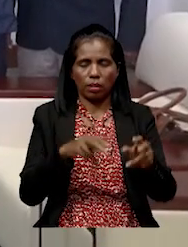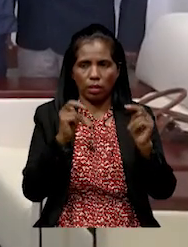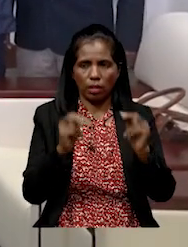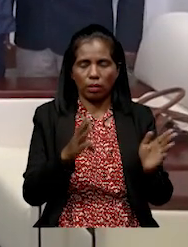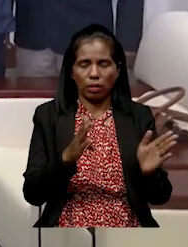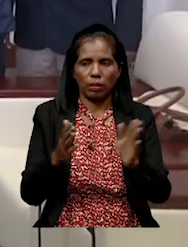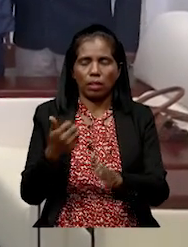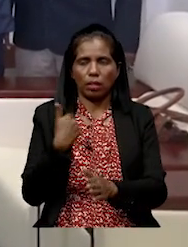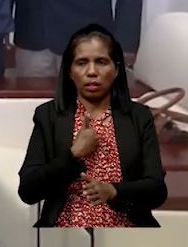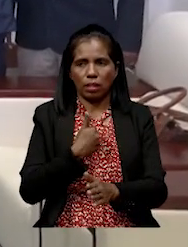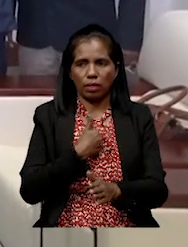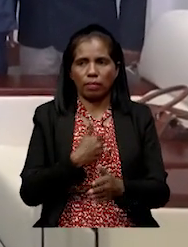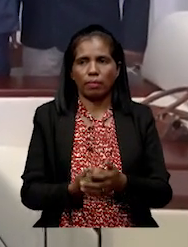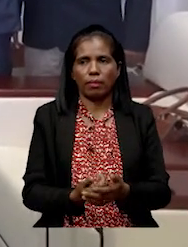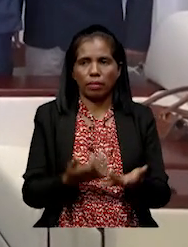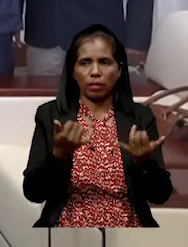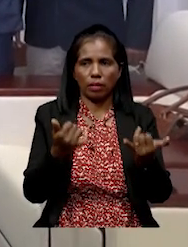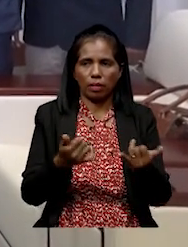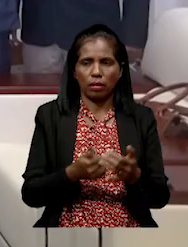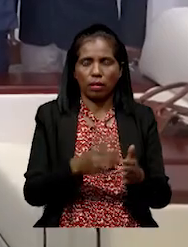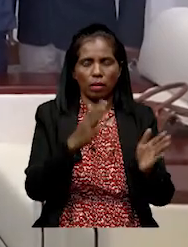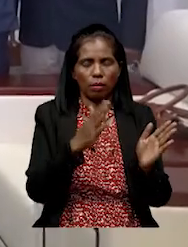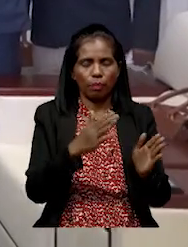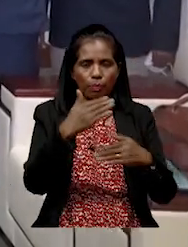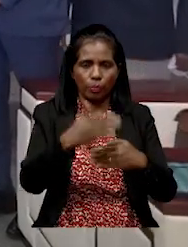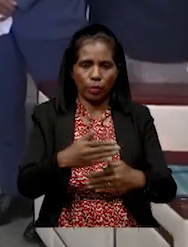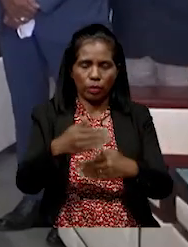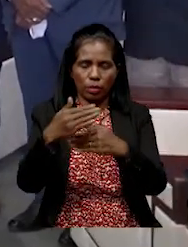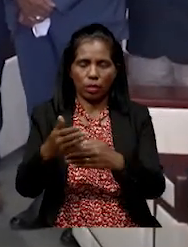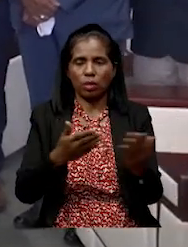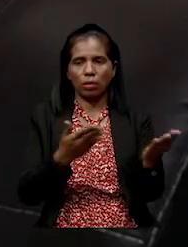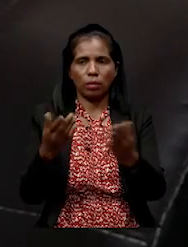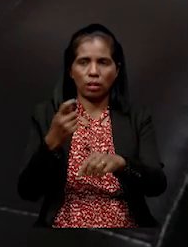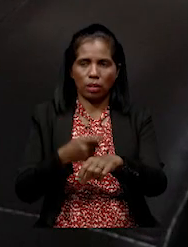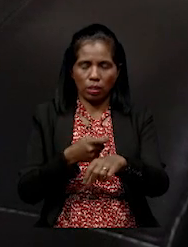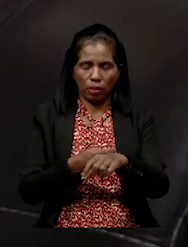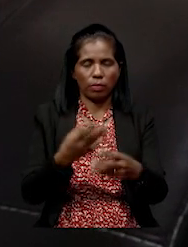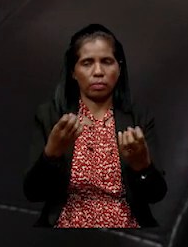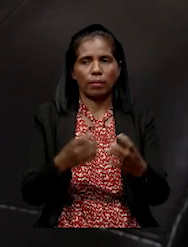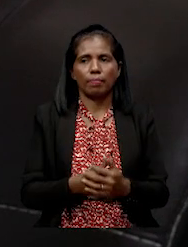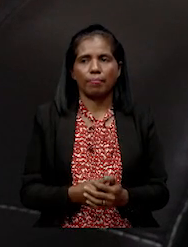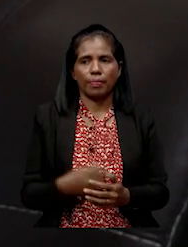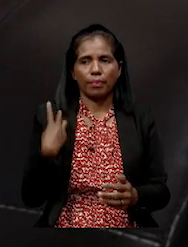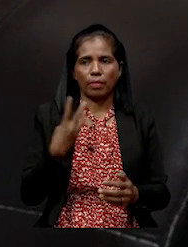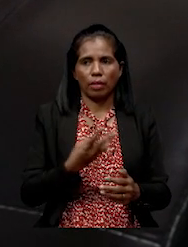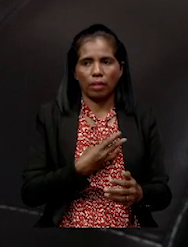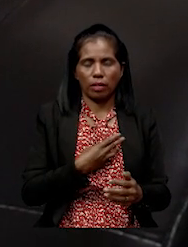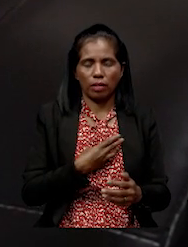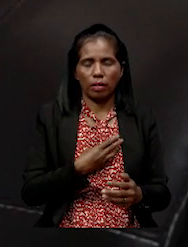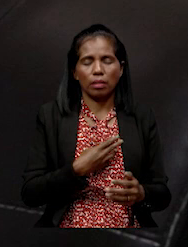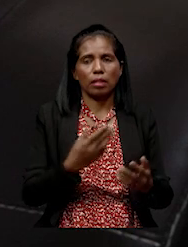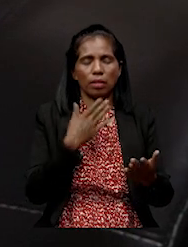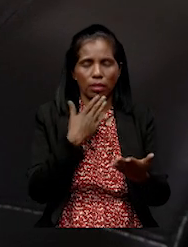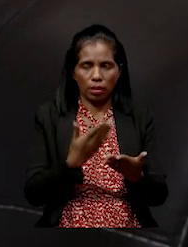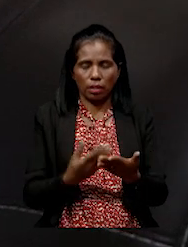pode adaptar. E nem processo lori tempo para que tua. Ia ona ita progresso para ona